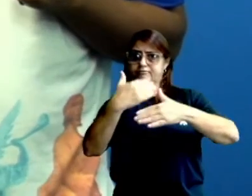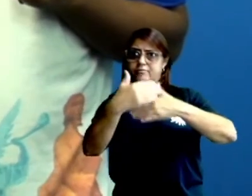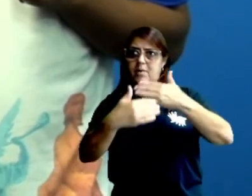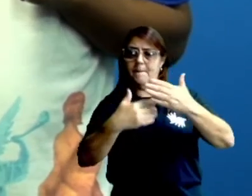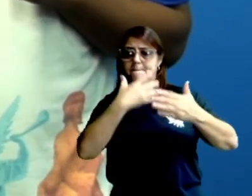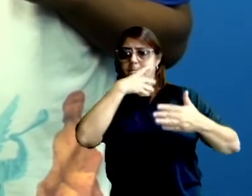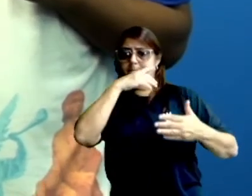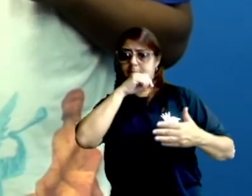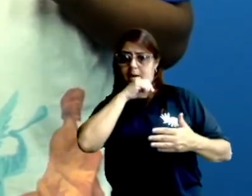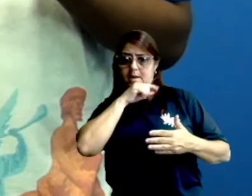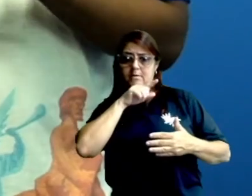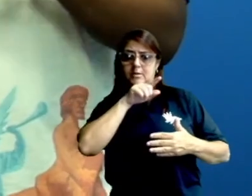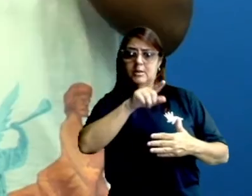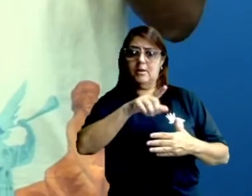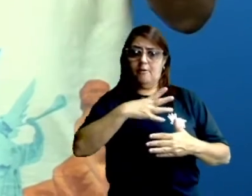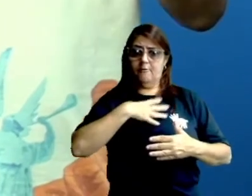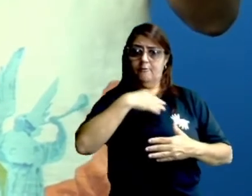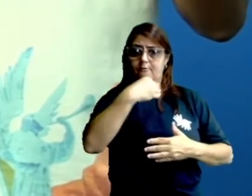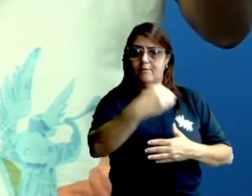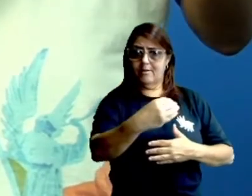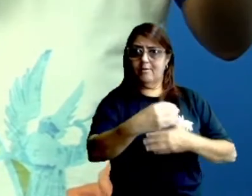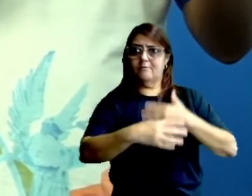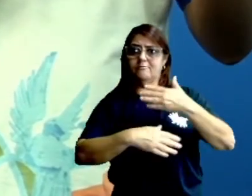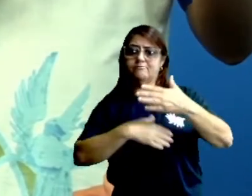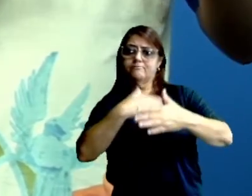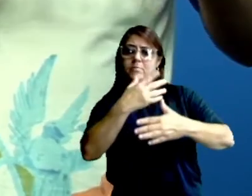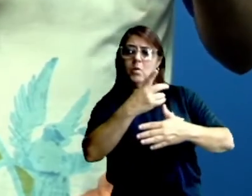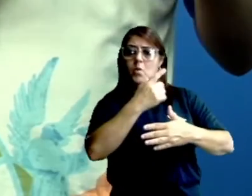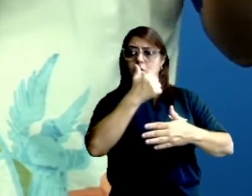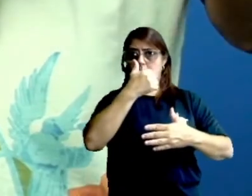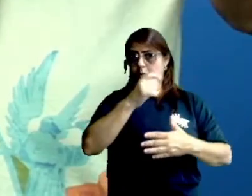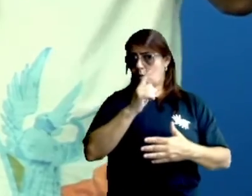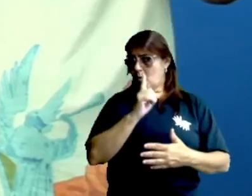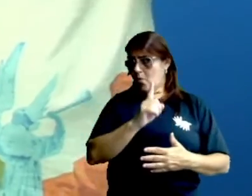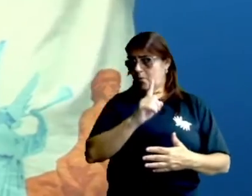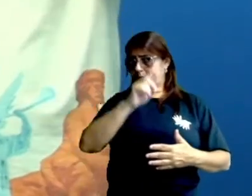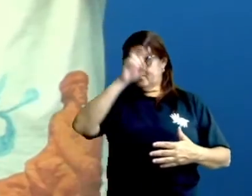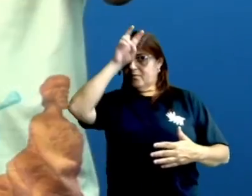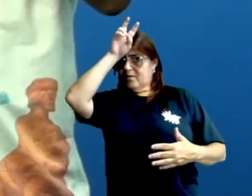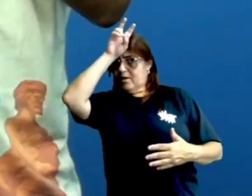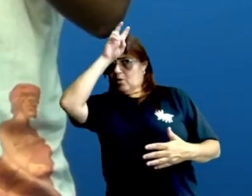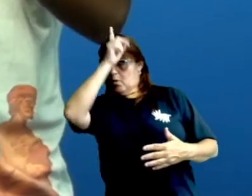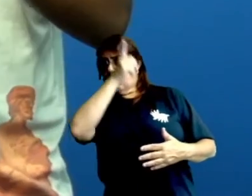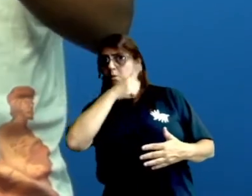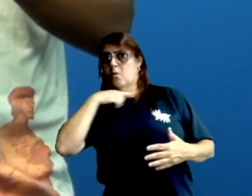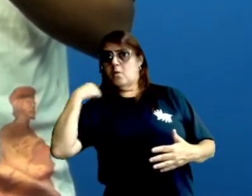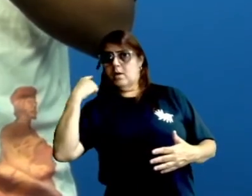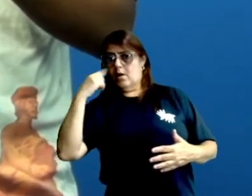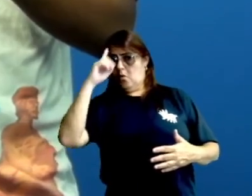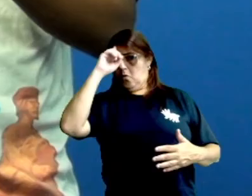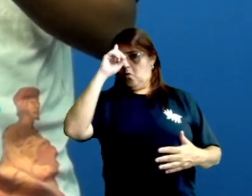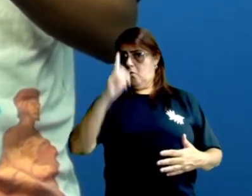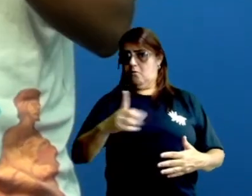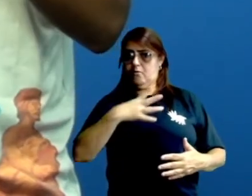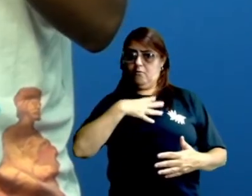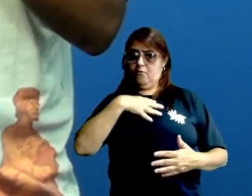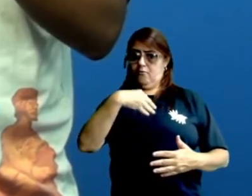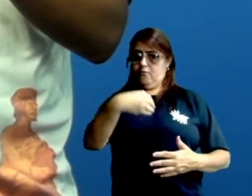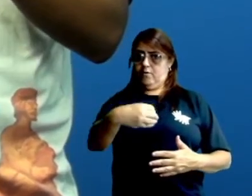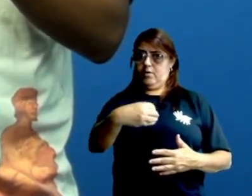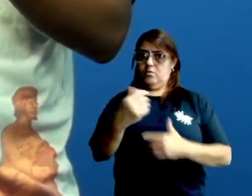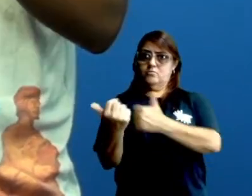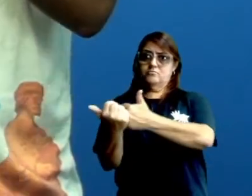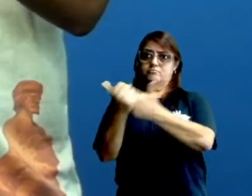para Tá certo então quando um Faraó morria quem assumia o governo do Egito